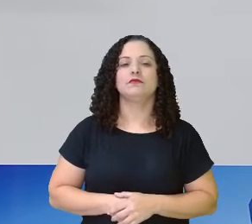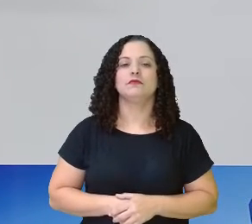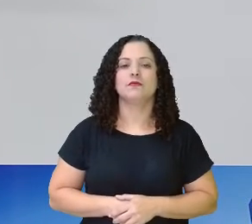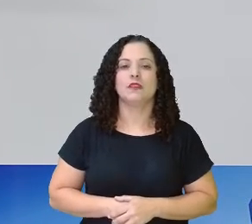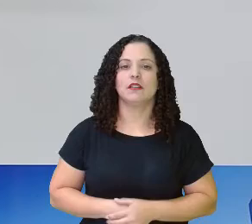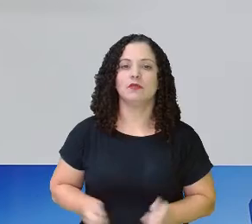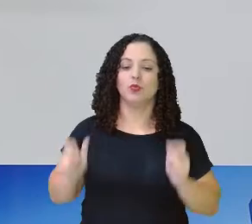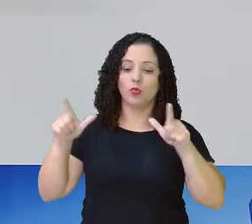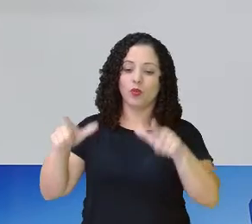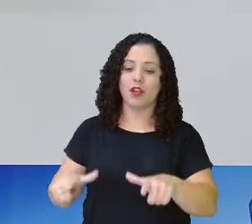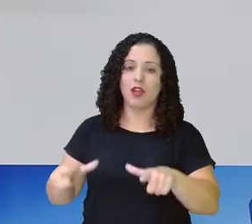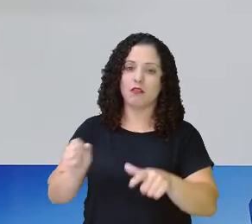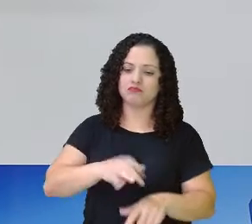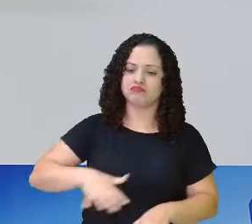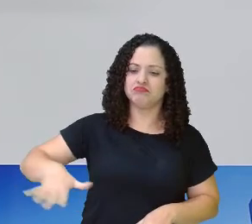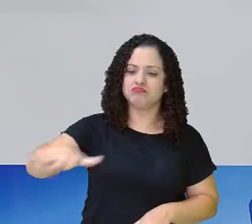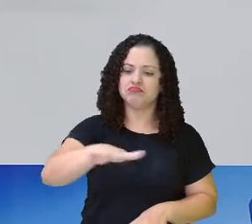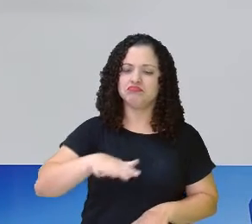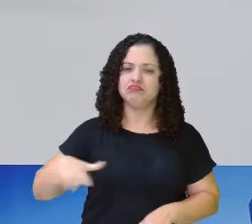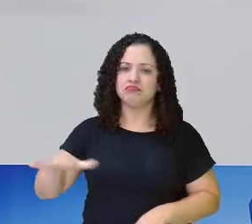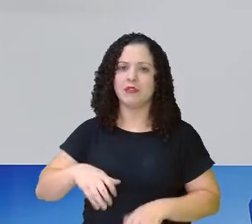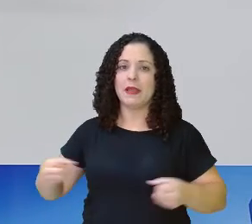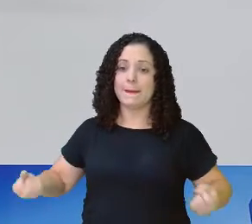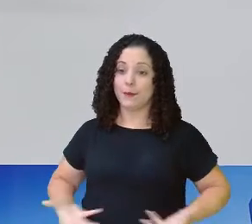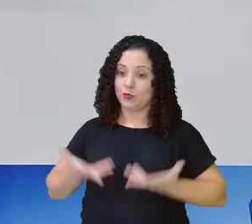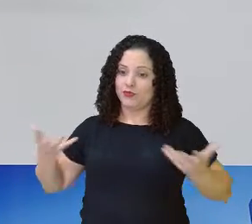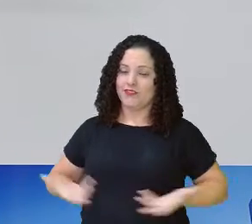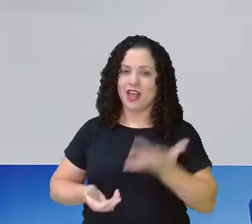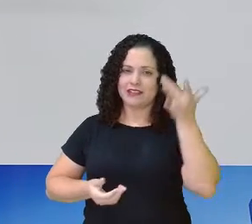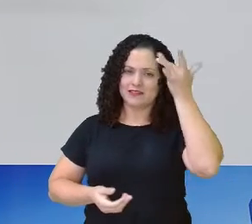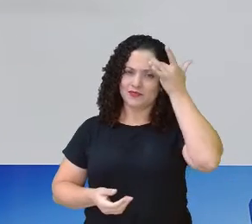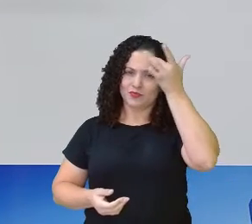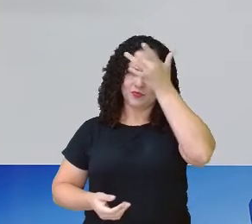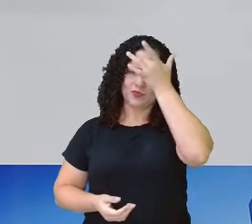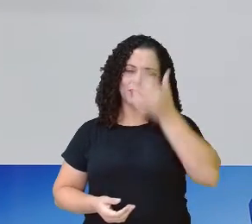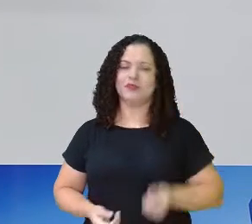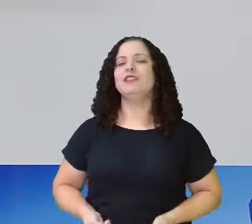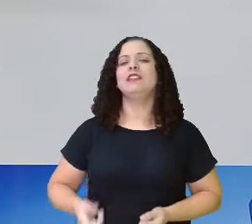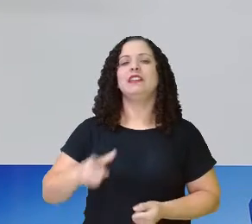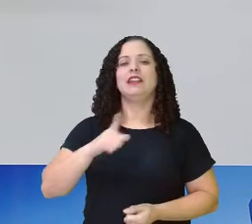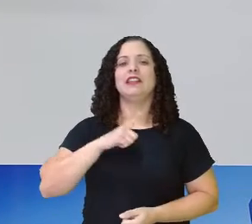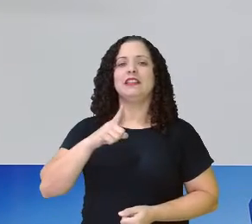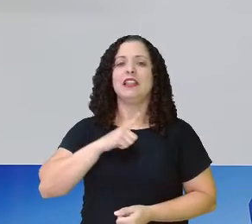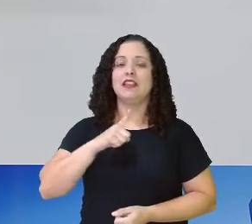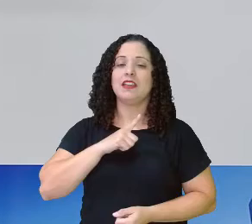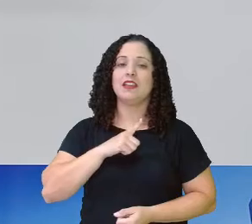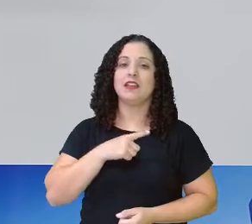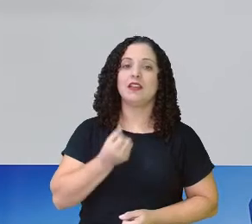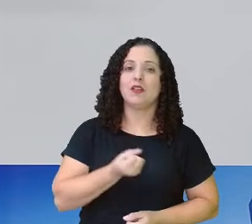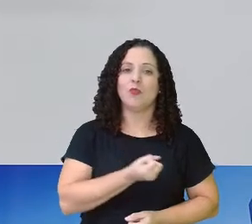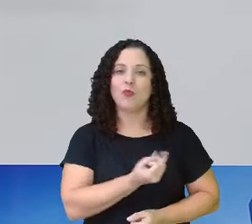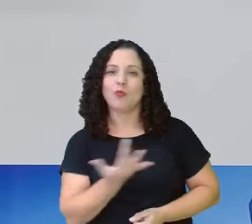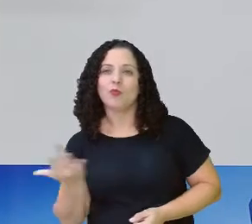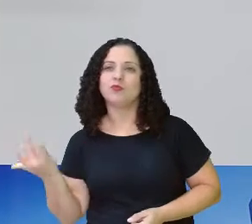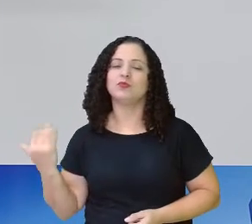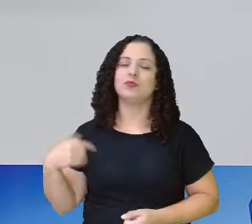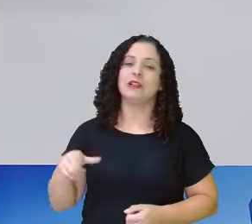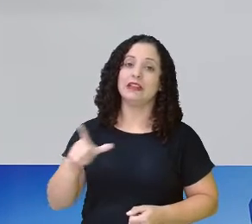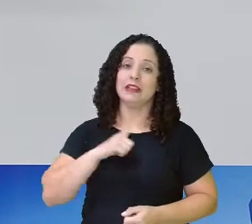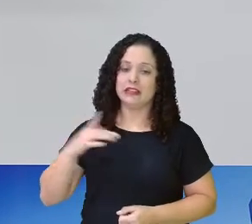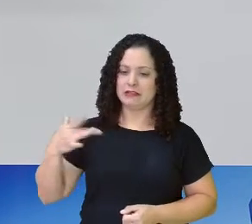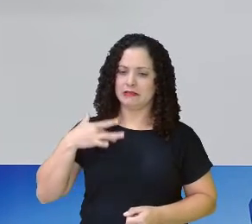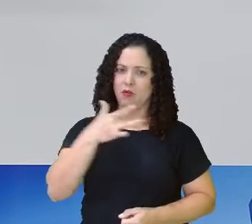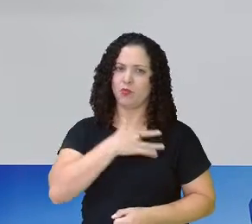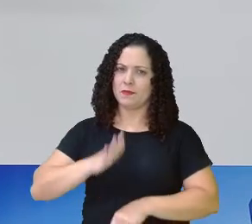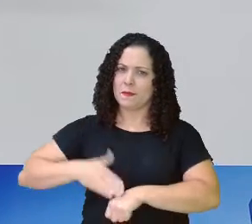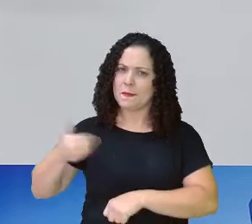Um ambiente que possa ajudar na sua saúde mental, um ambiente que a pessoa tenha condições sanitárias, essa pessoa tem